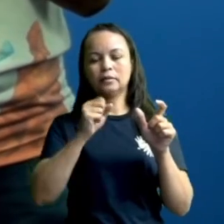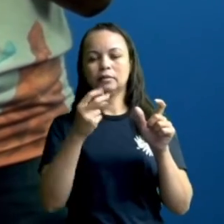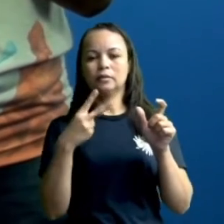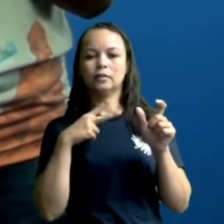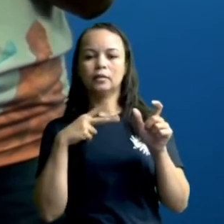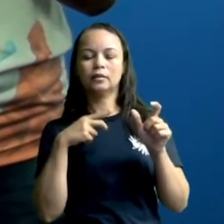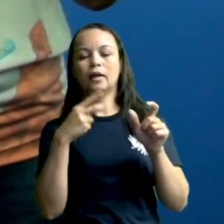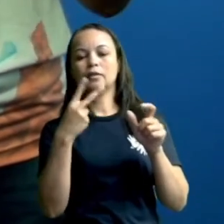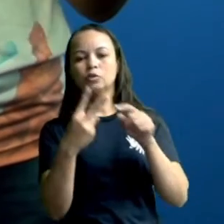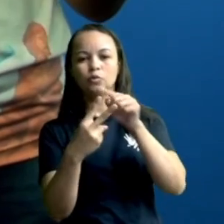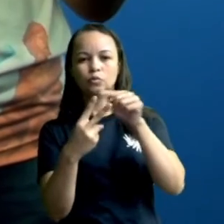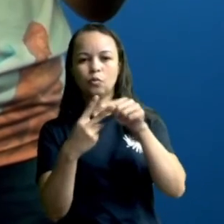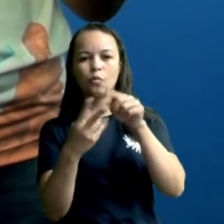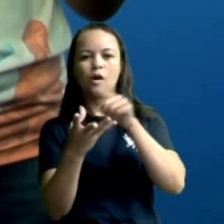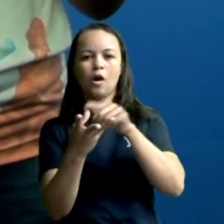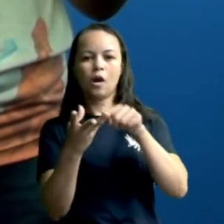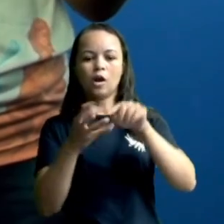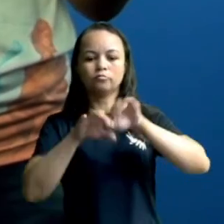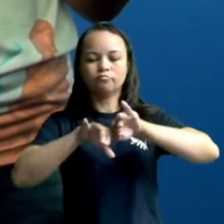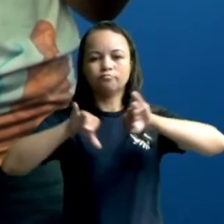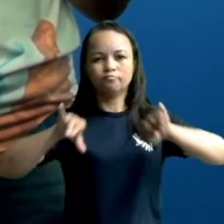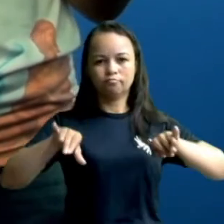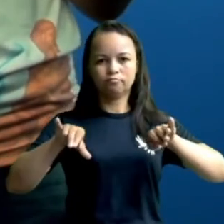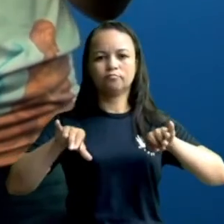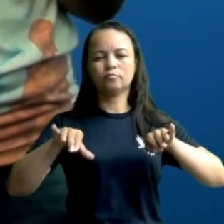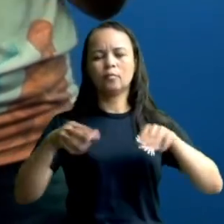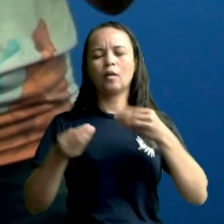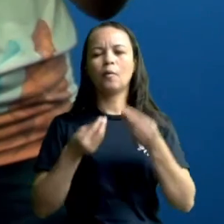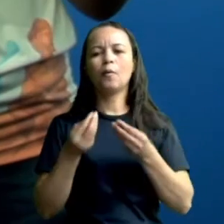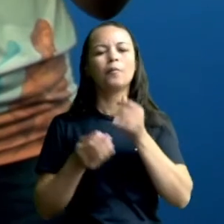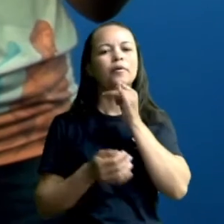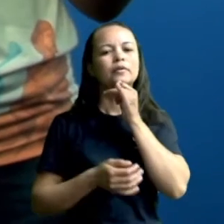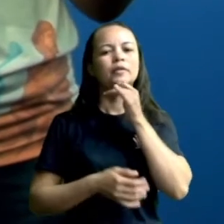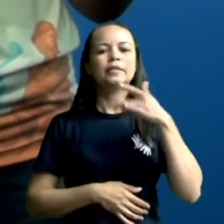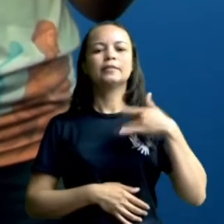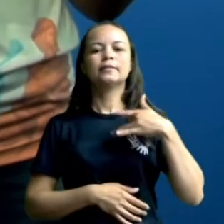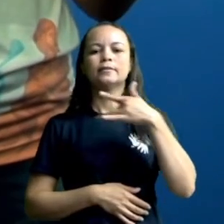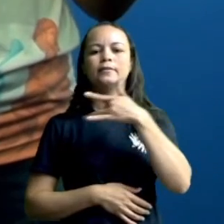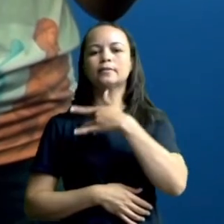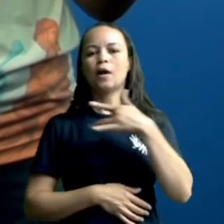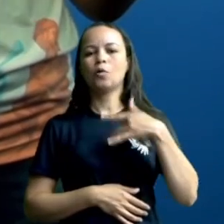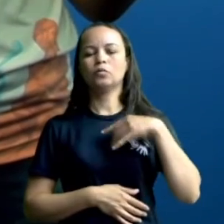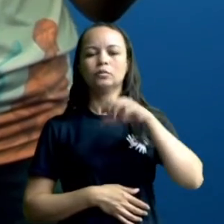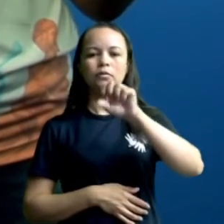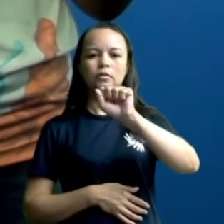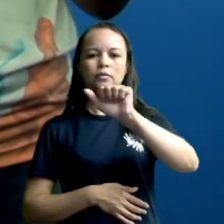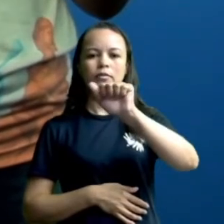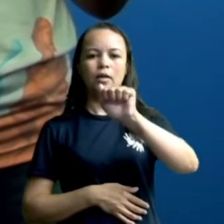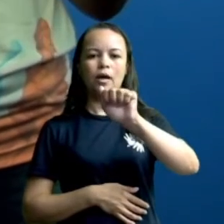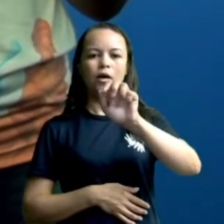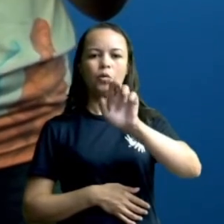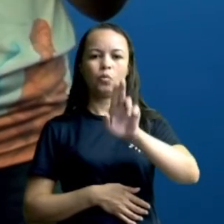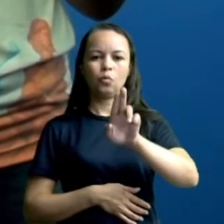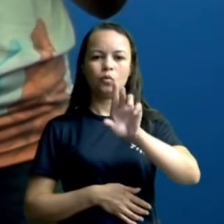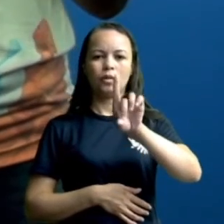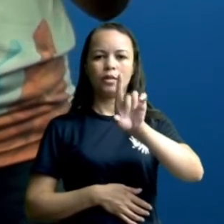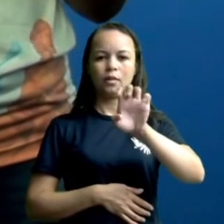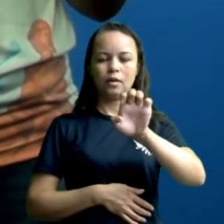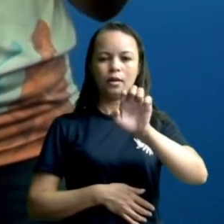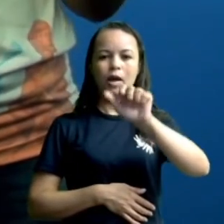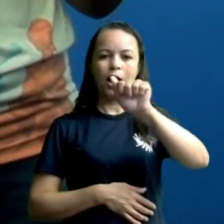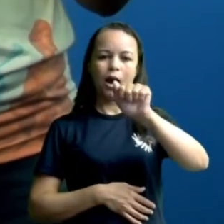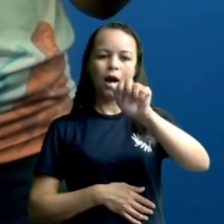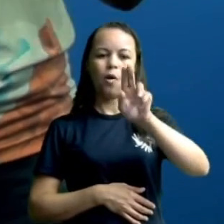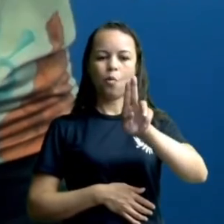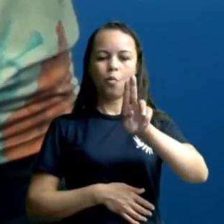as vogais elas também se separam, certo? Como a palavra saúde, por exemplo. Eu tenho o A e o U juntos. Aí,